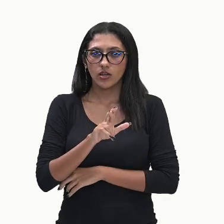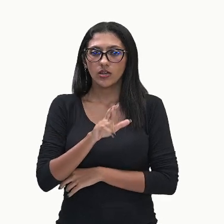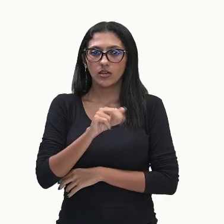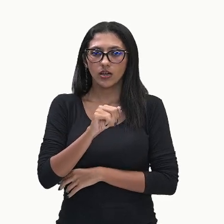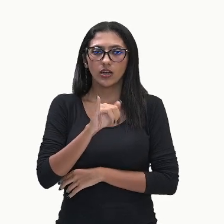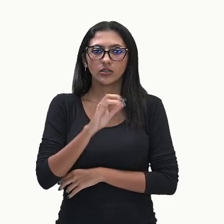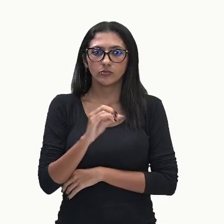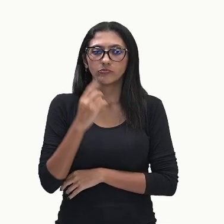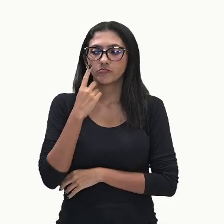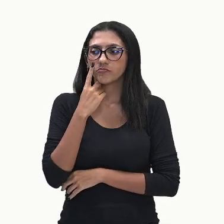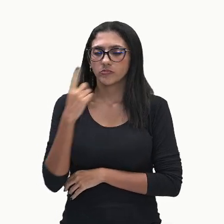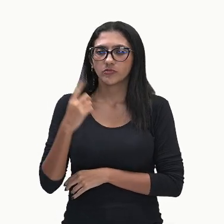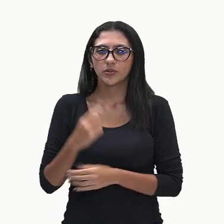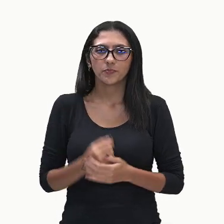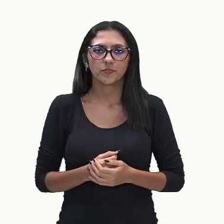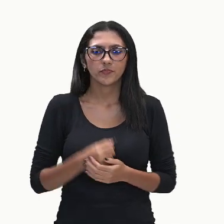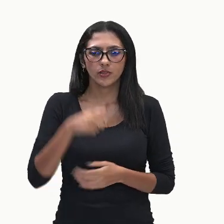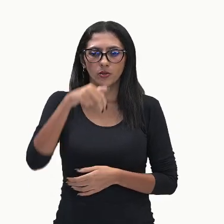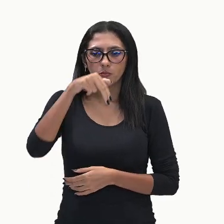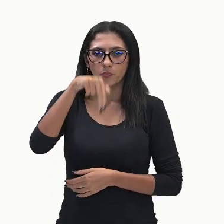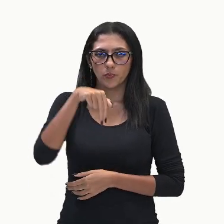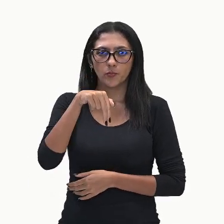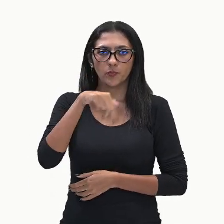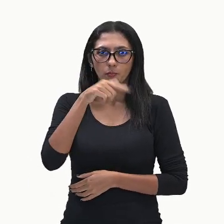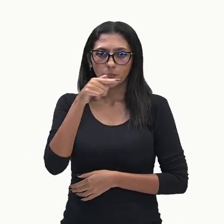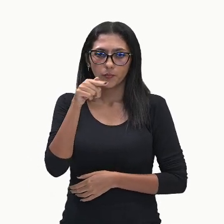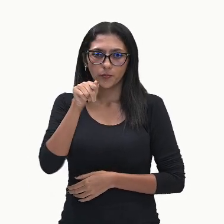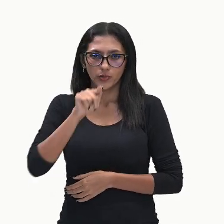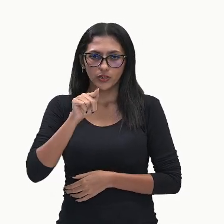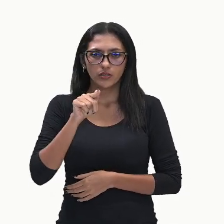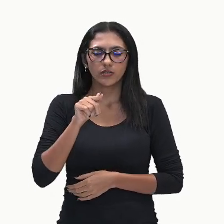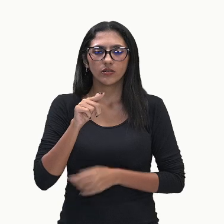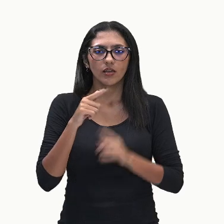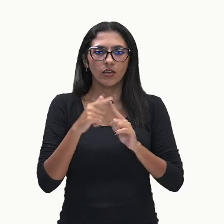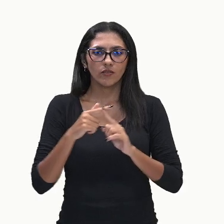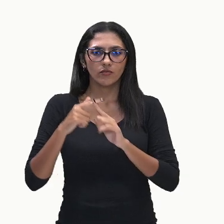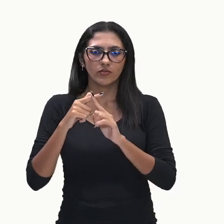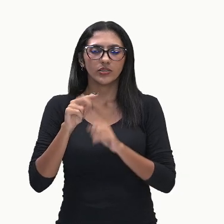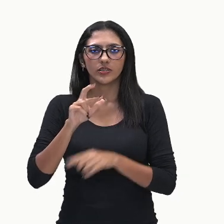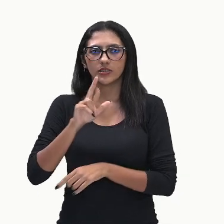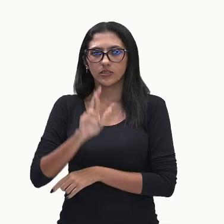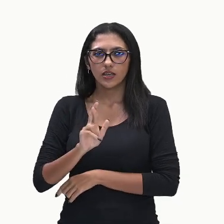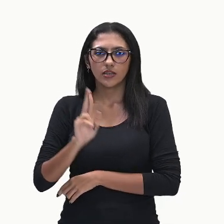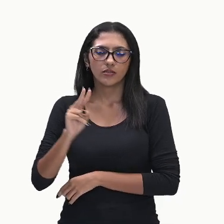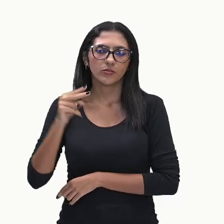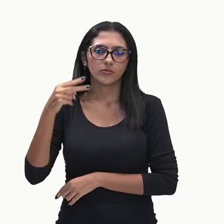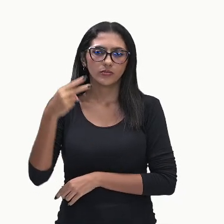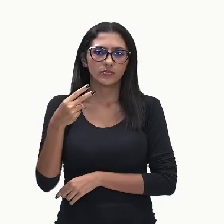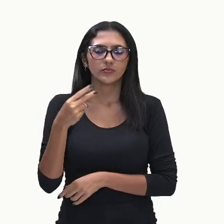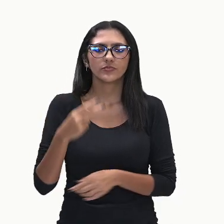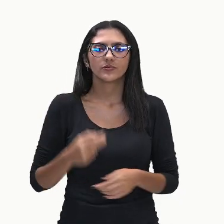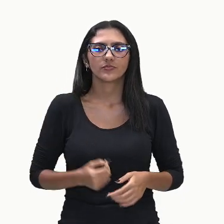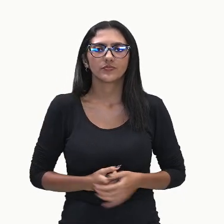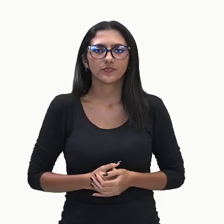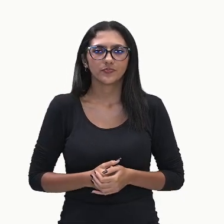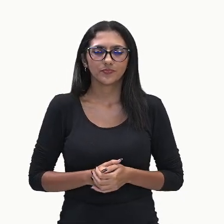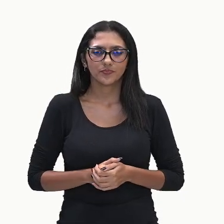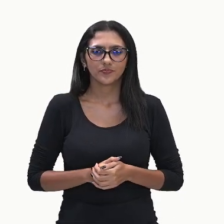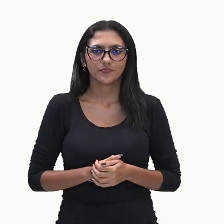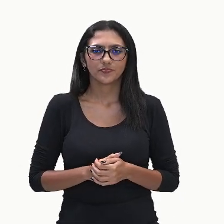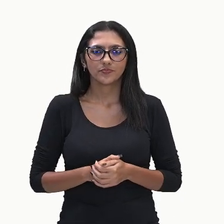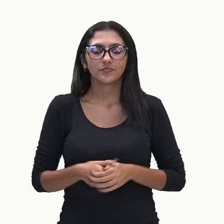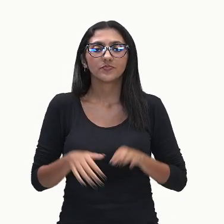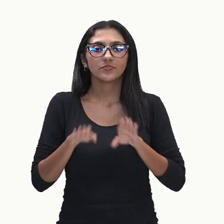π vezes r ao quadrado, que é justamente a área do círculo. E ainda também nós